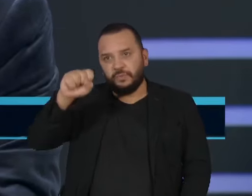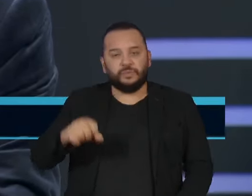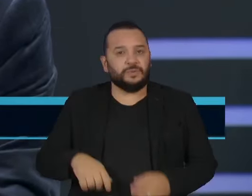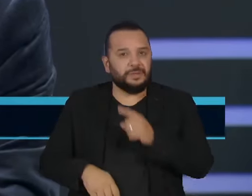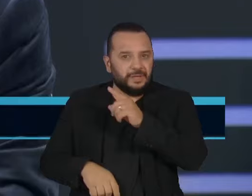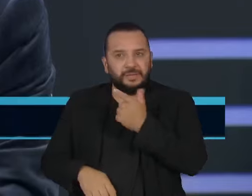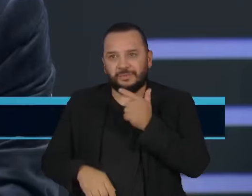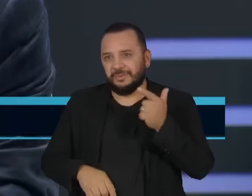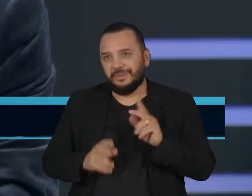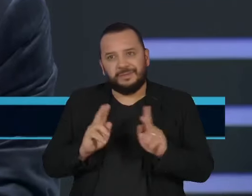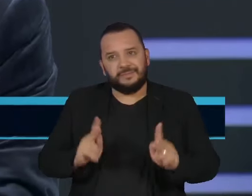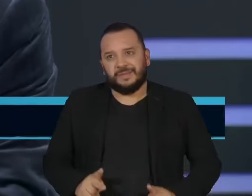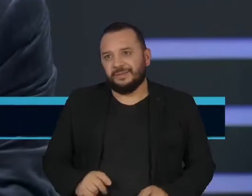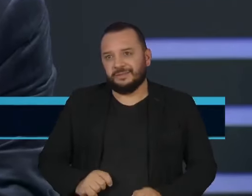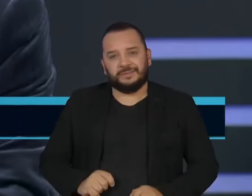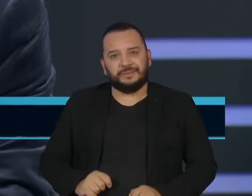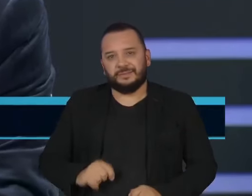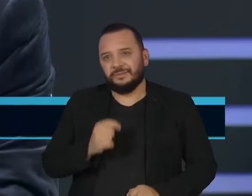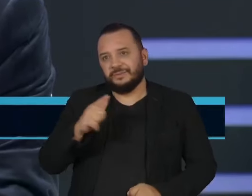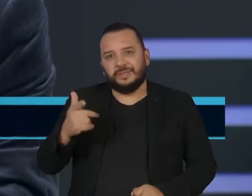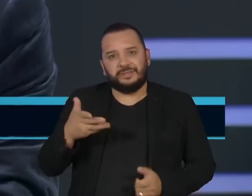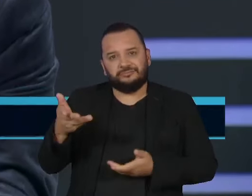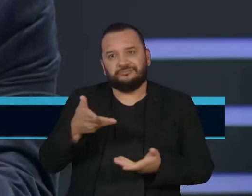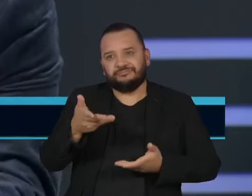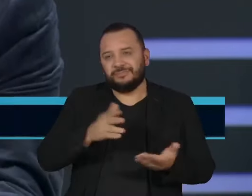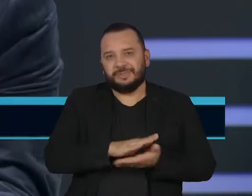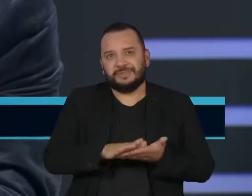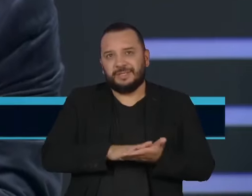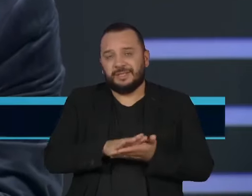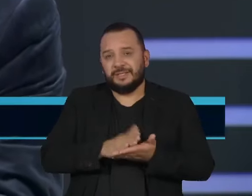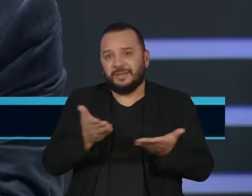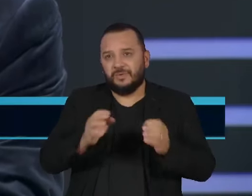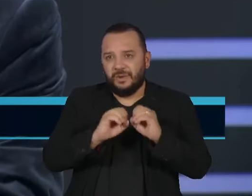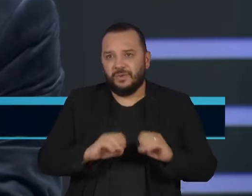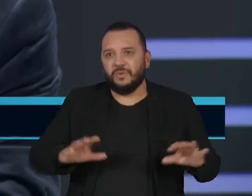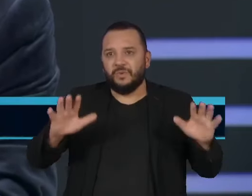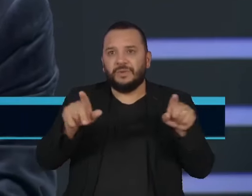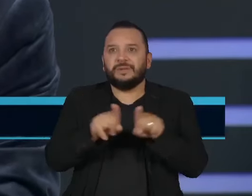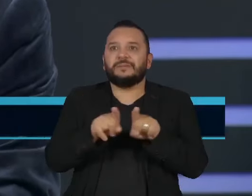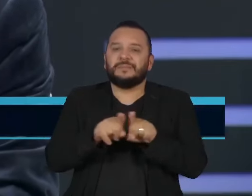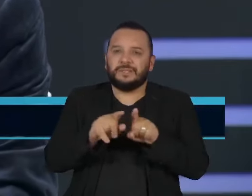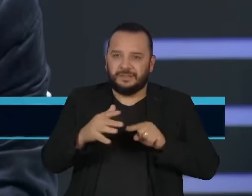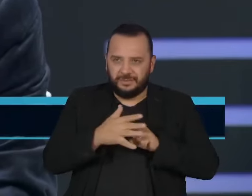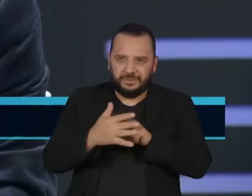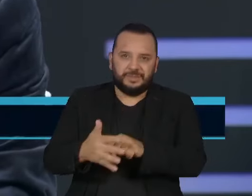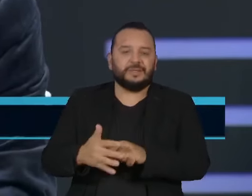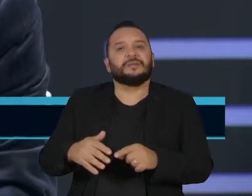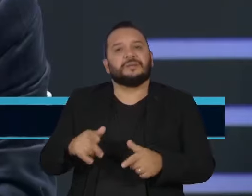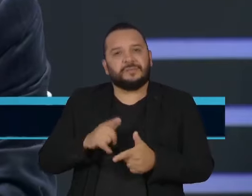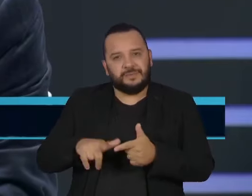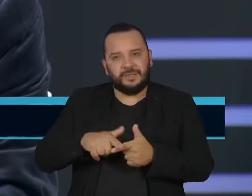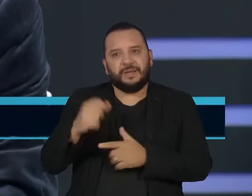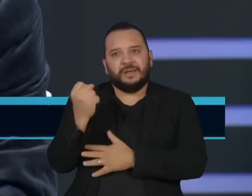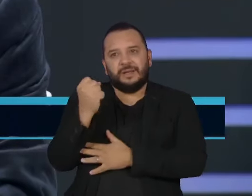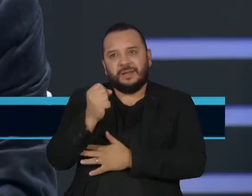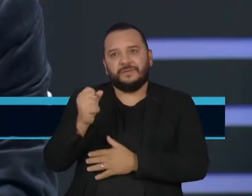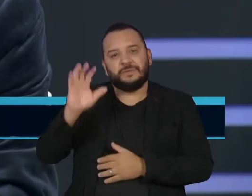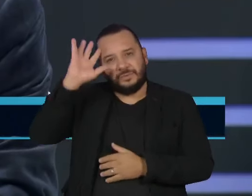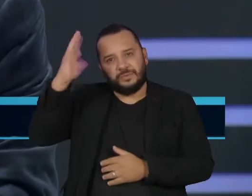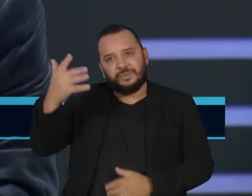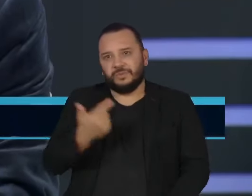não haverá qualquer tipo de convivência. E agora a ONU também denunciando. É muito grave a situação. Não vejo saída, a